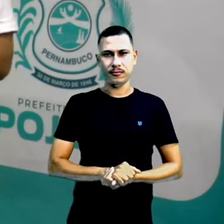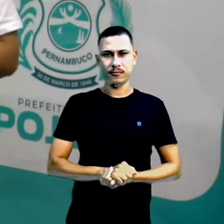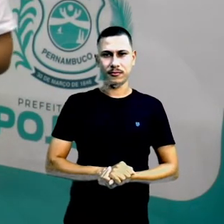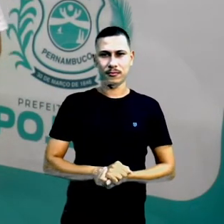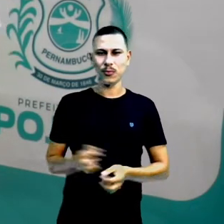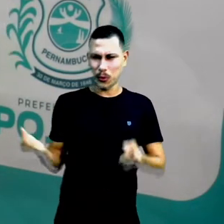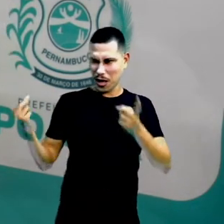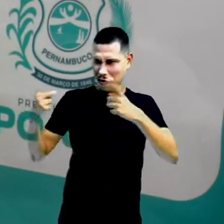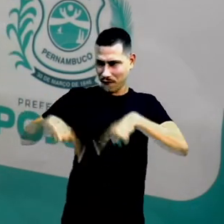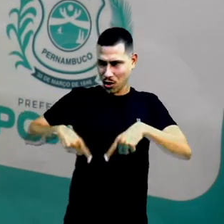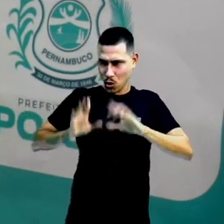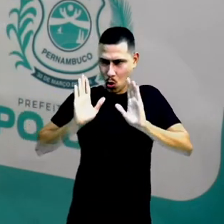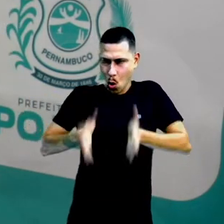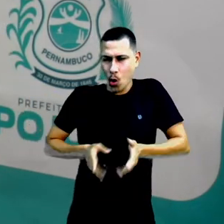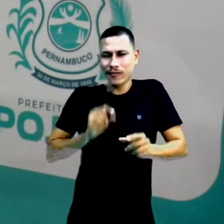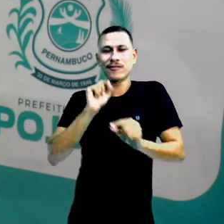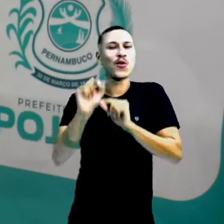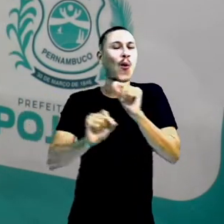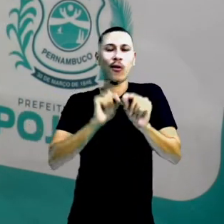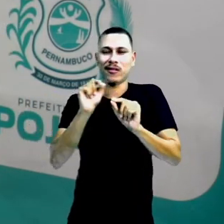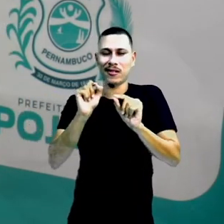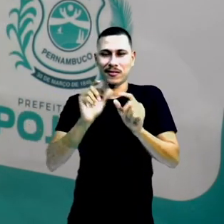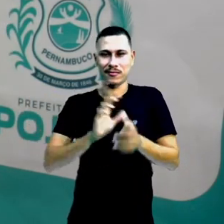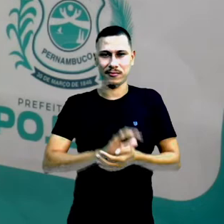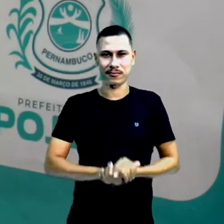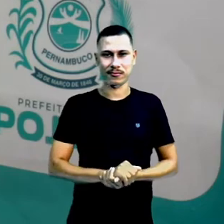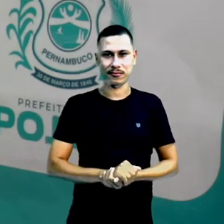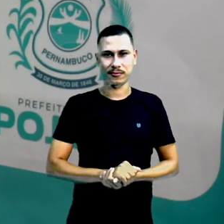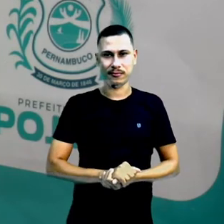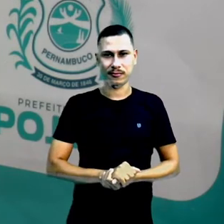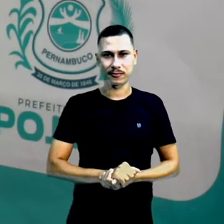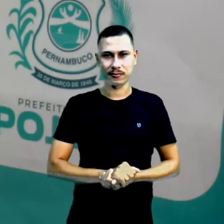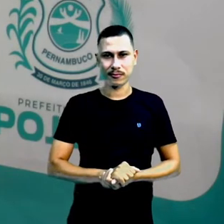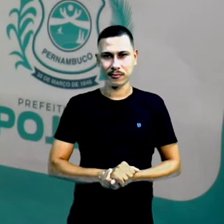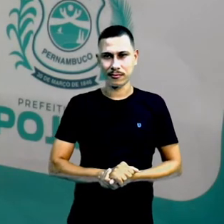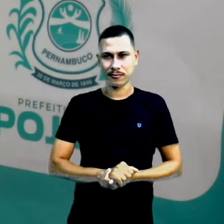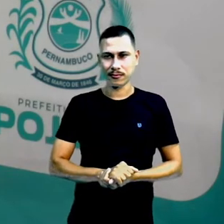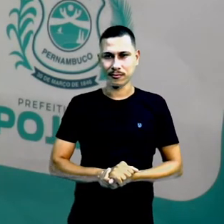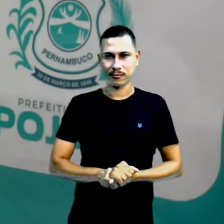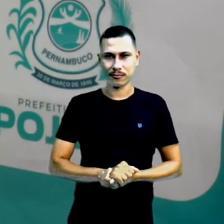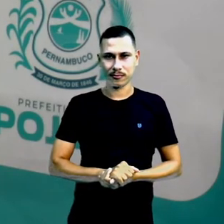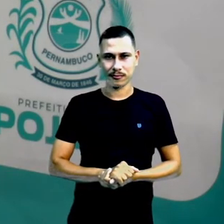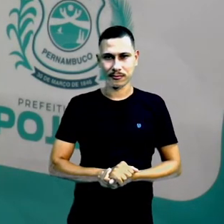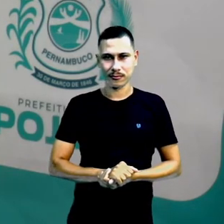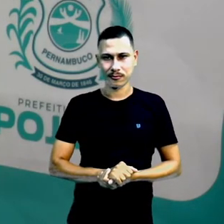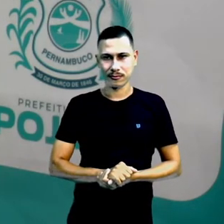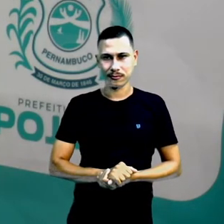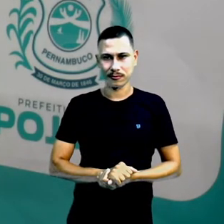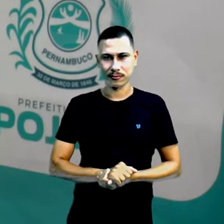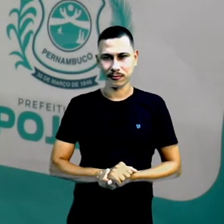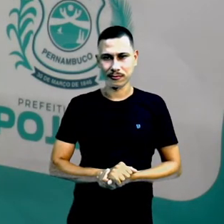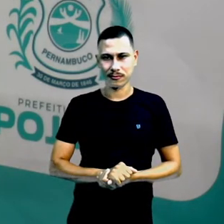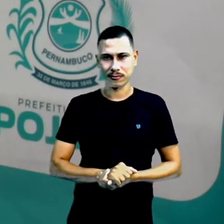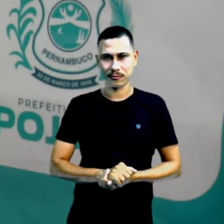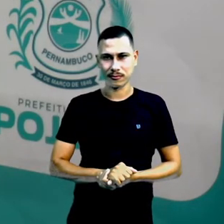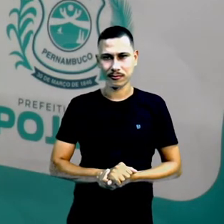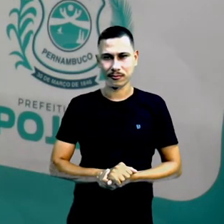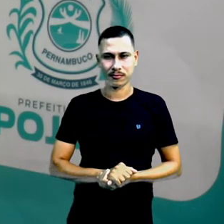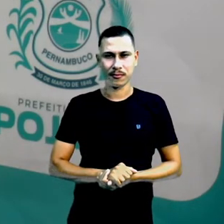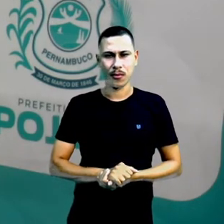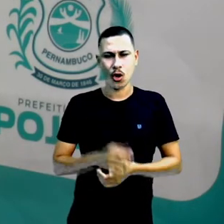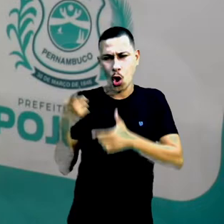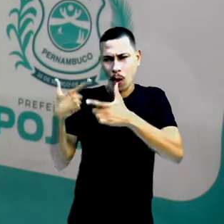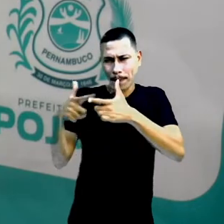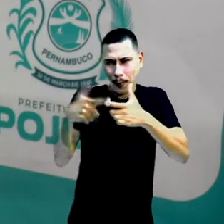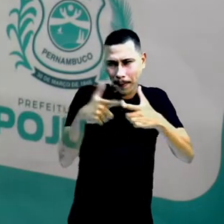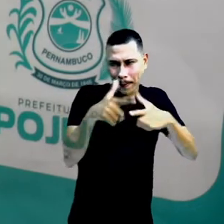O desafio para vocês agora, diante do que vocês tiveram agora de olhar criterioso na condução da resolução de